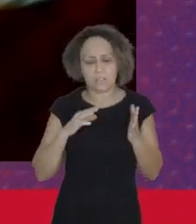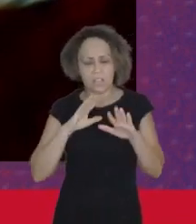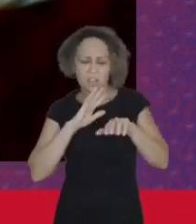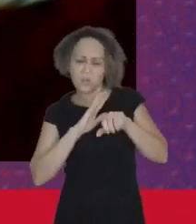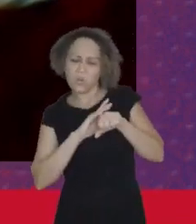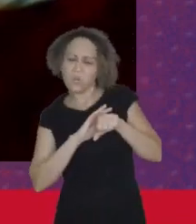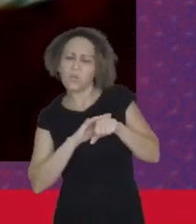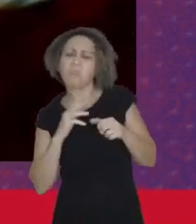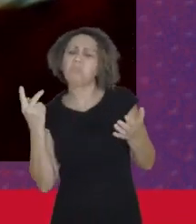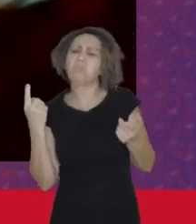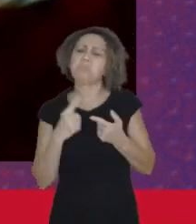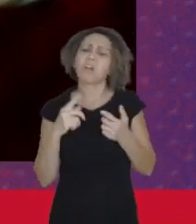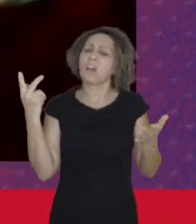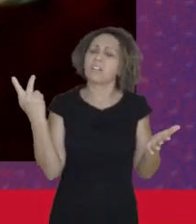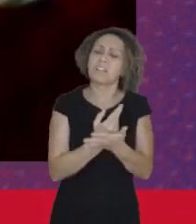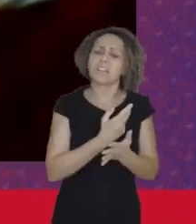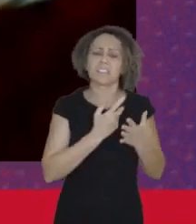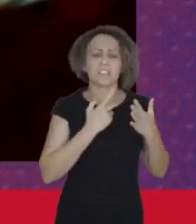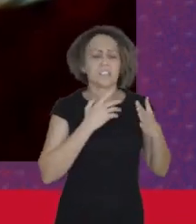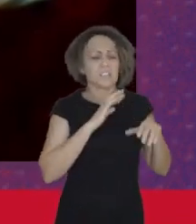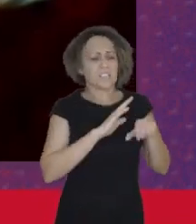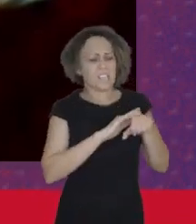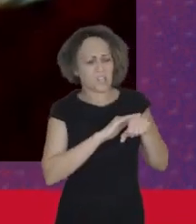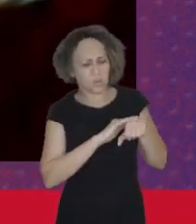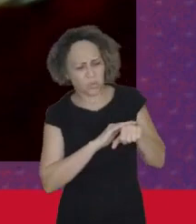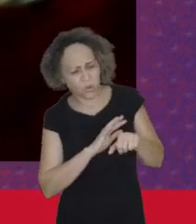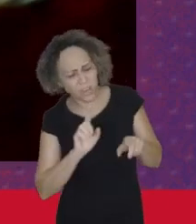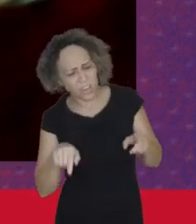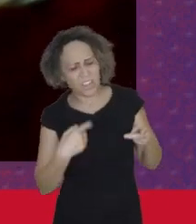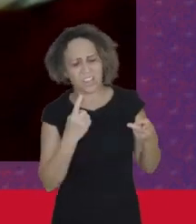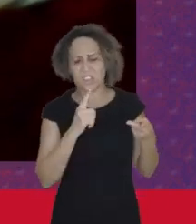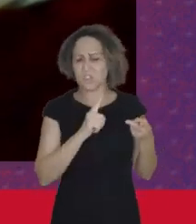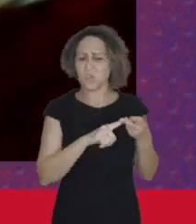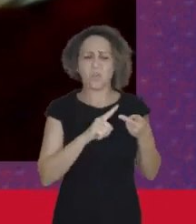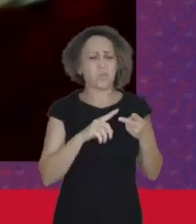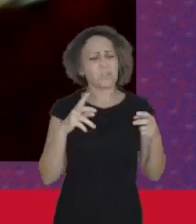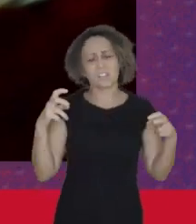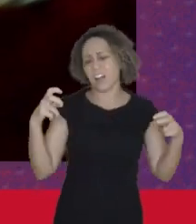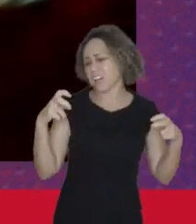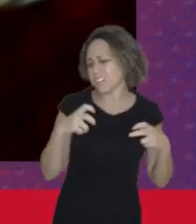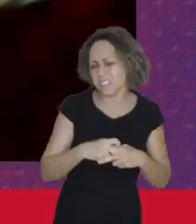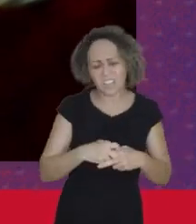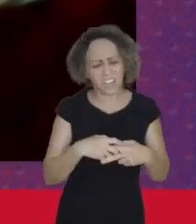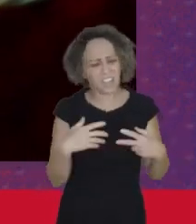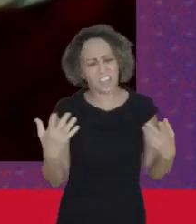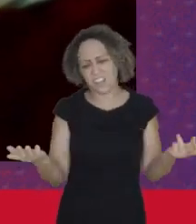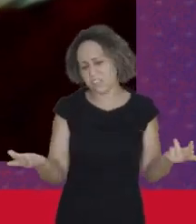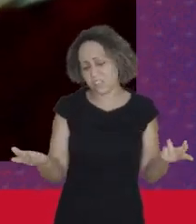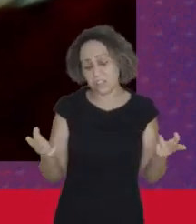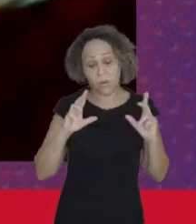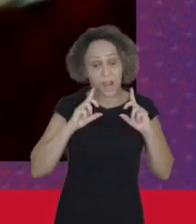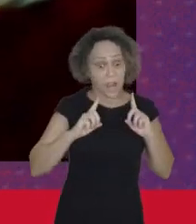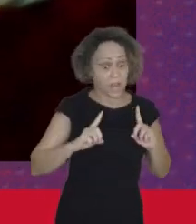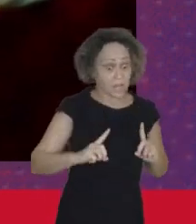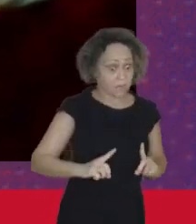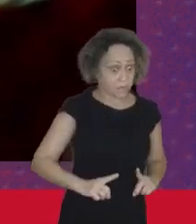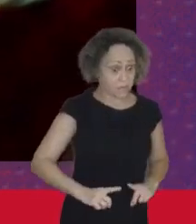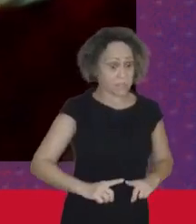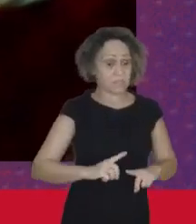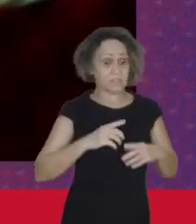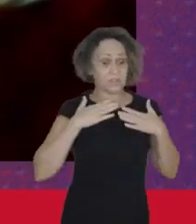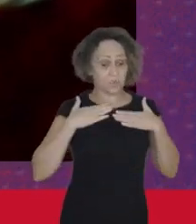dos traumas, acidentes, tá certo? Então, a deficiência é essa consequência no